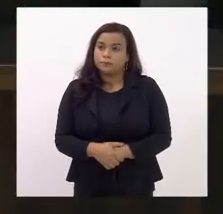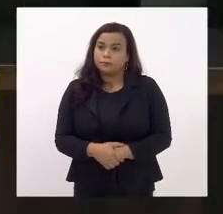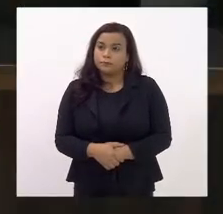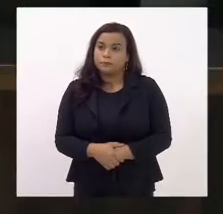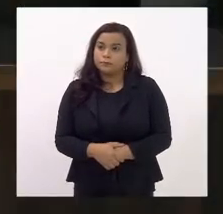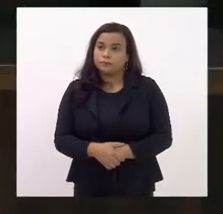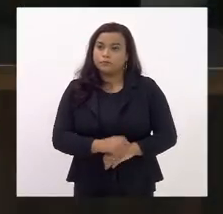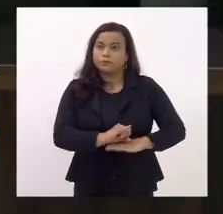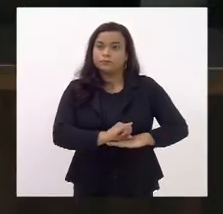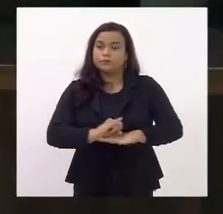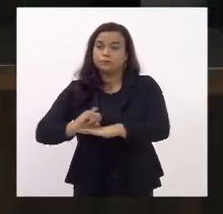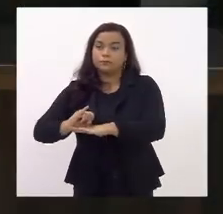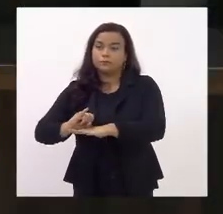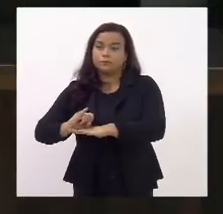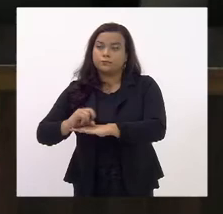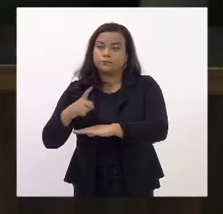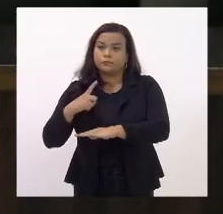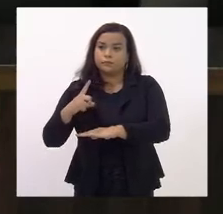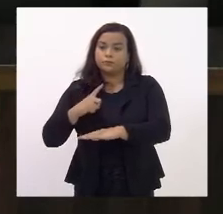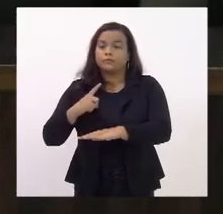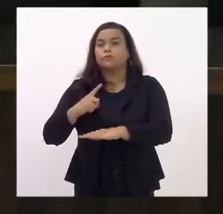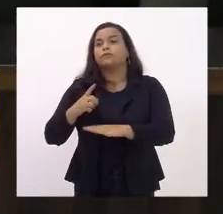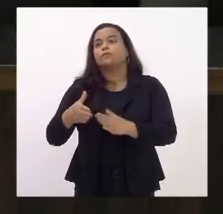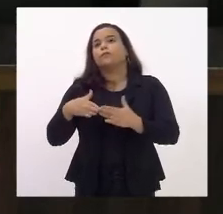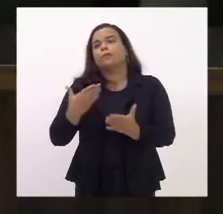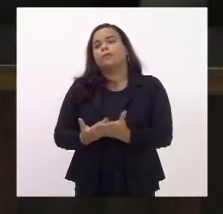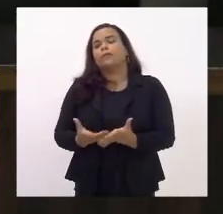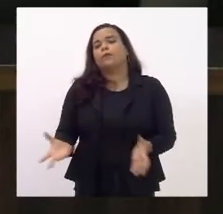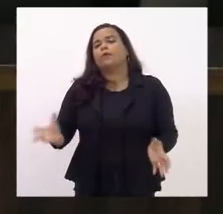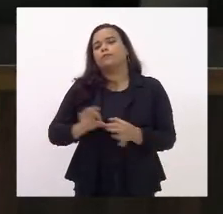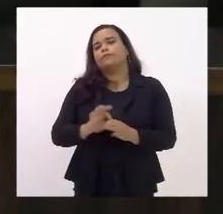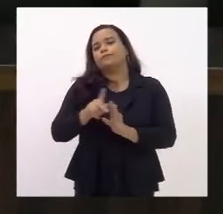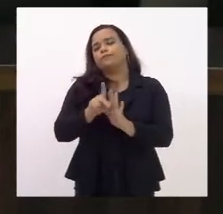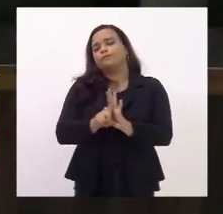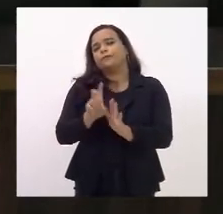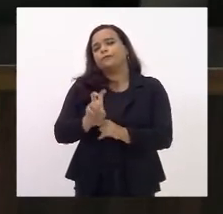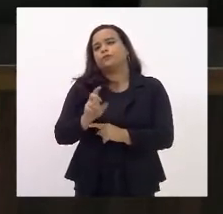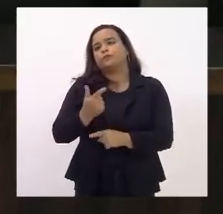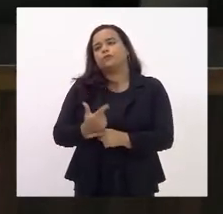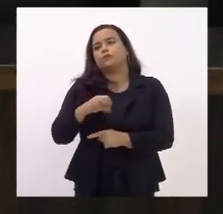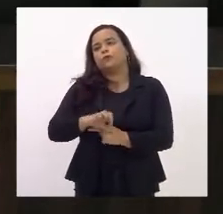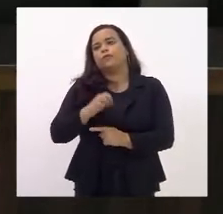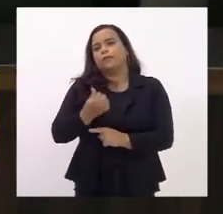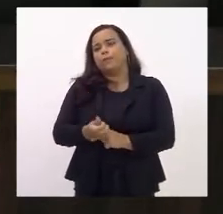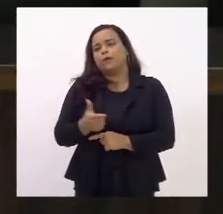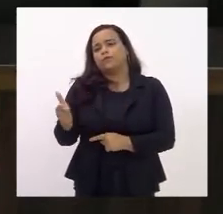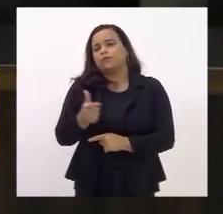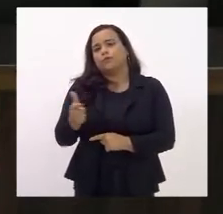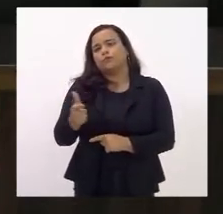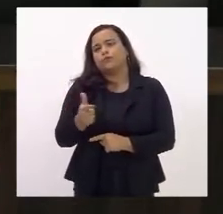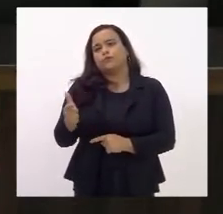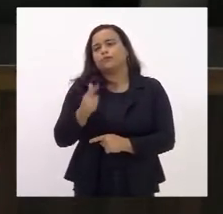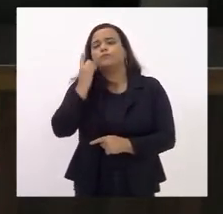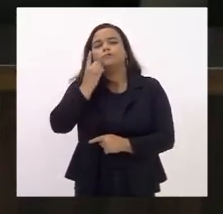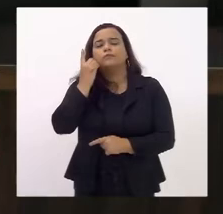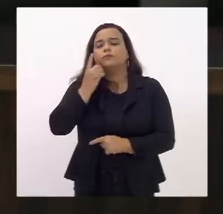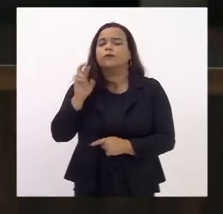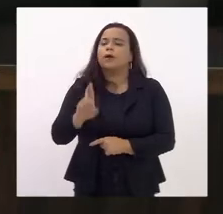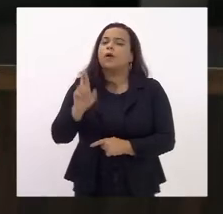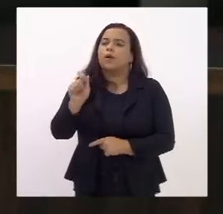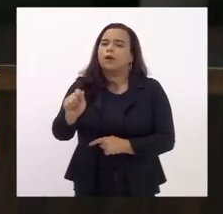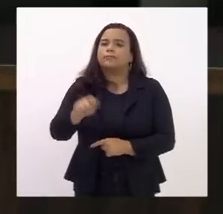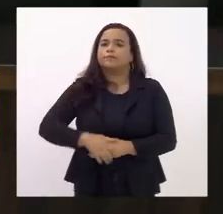Há sobre a mesa requerimento, requer inclusão na ordem do dia do projeto de lei 5296 de 22. Deputado Rodrigo